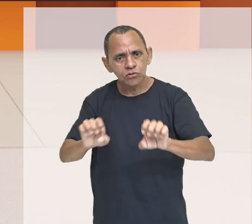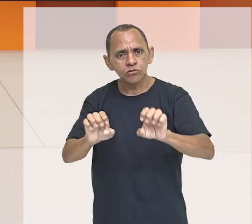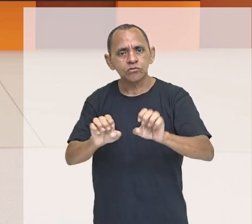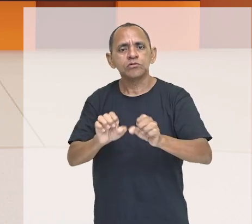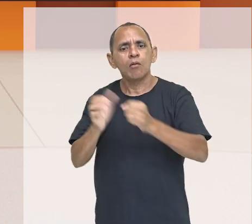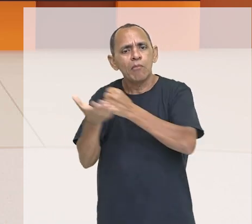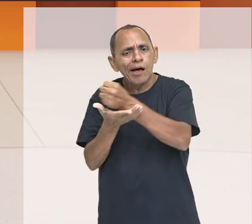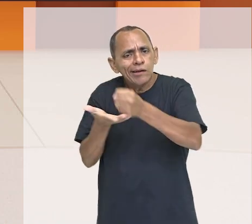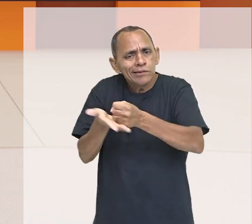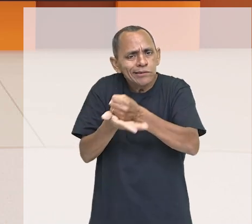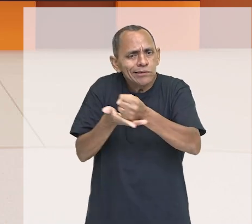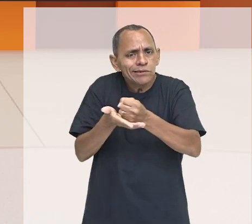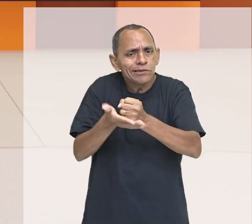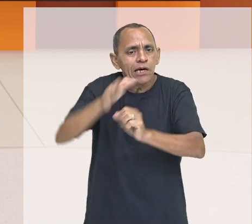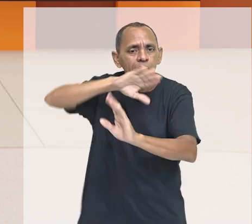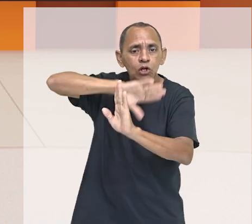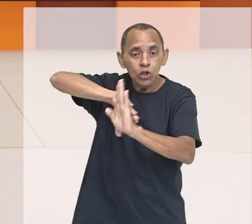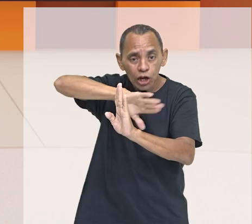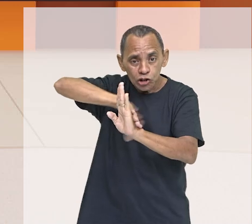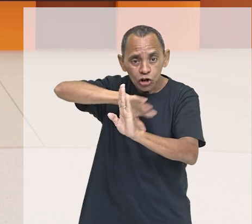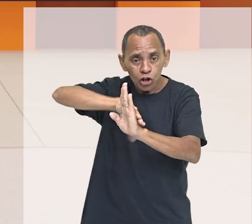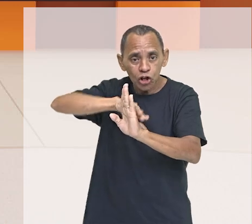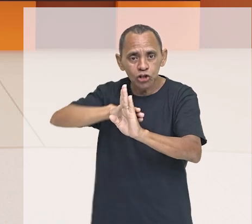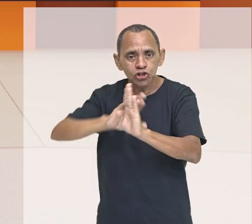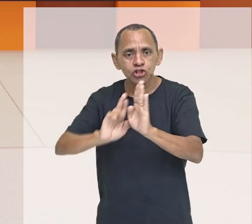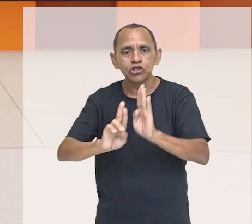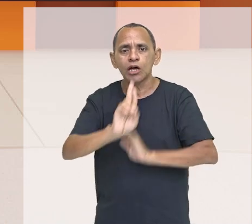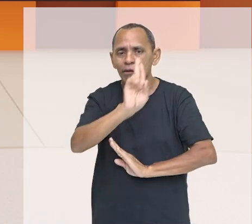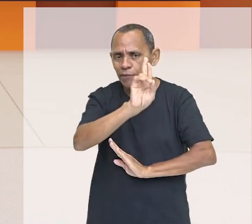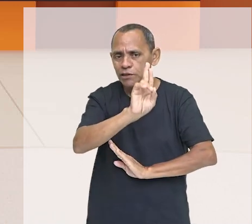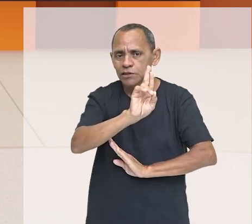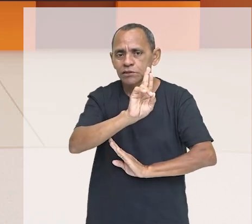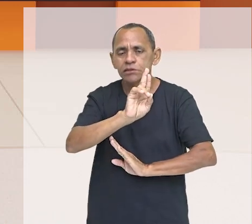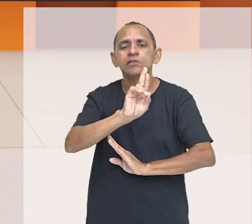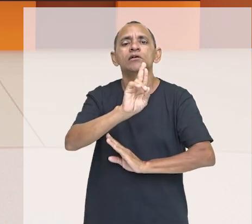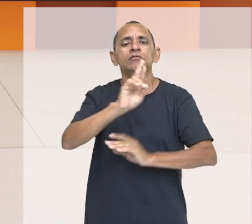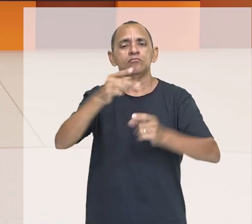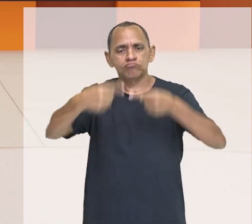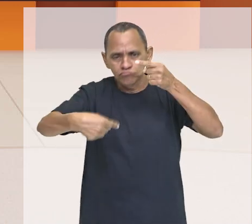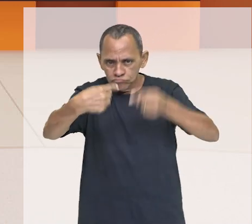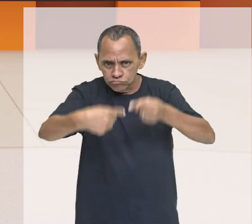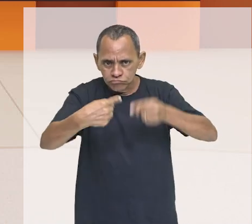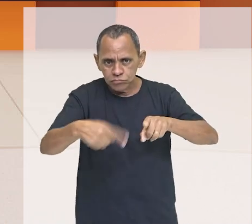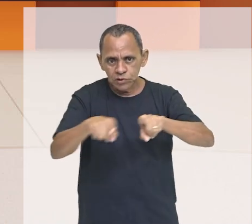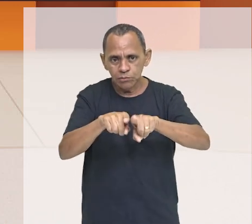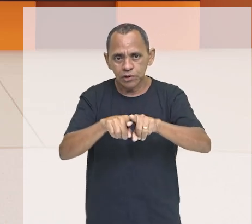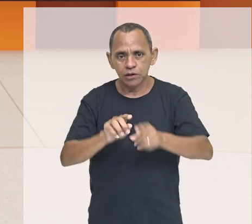estruturas fundadas na ideologia da representação política.